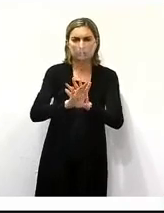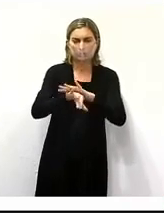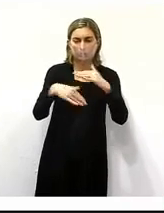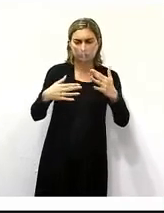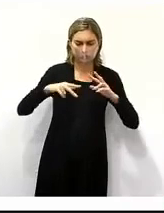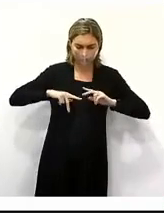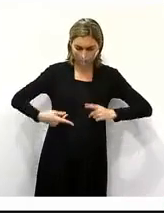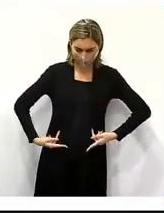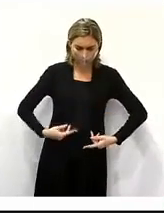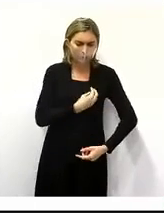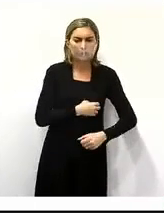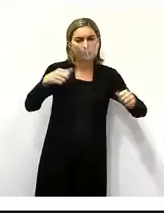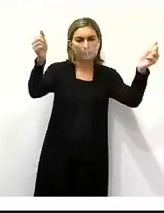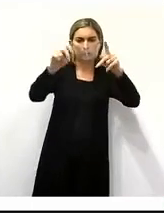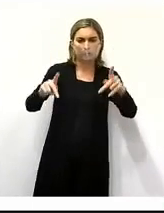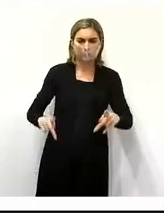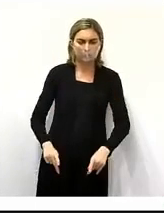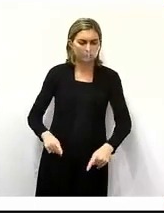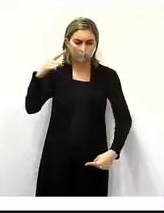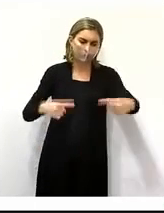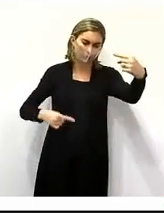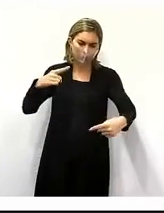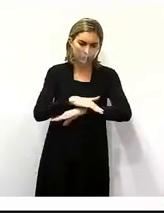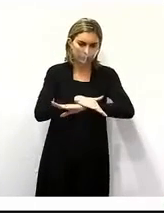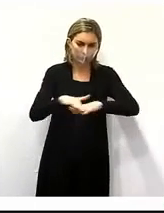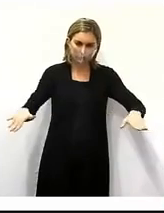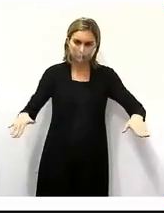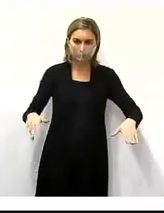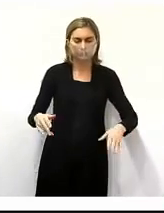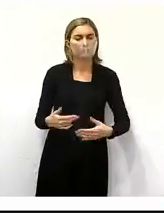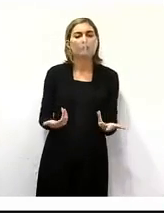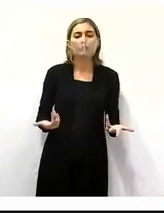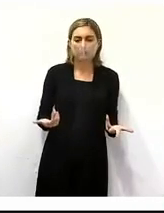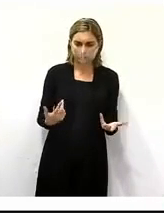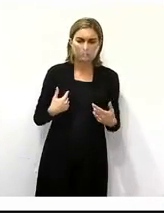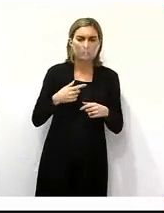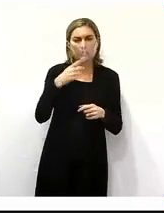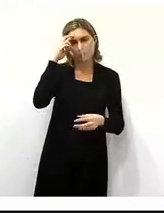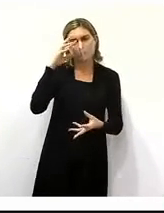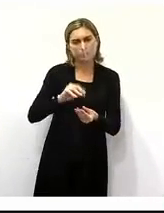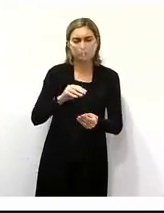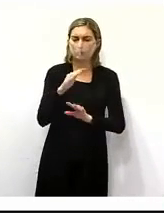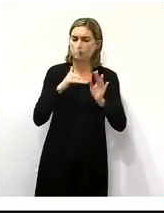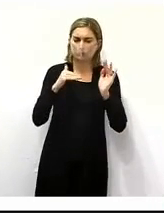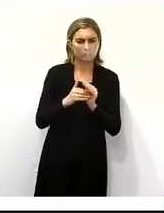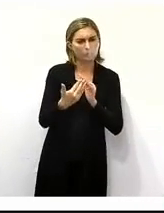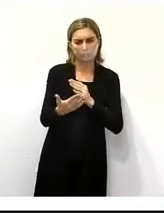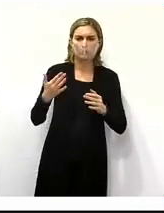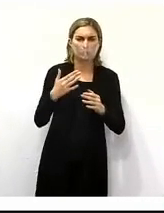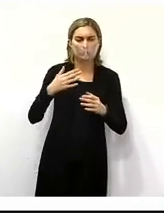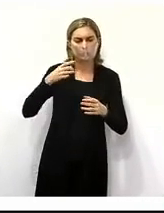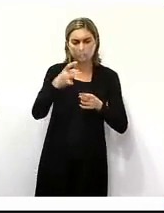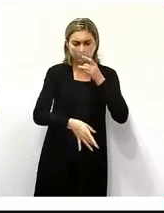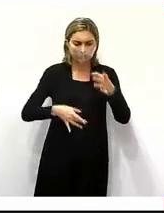seres humanos vivam em paz e deixem de guerrear entre si, pressupõe que todos renunciem